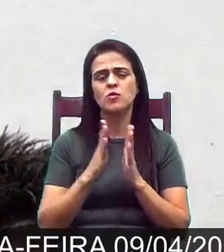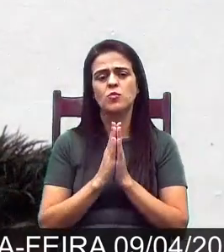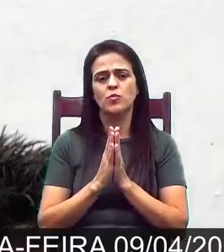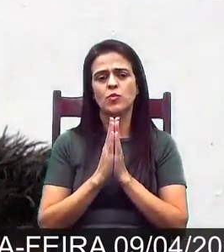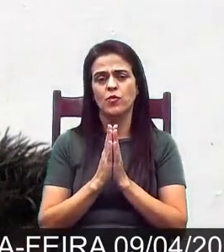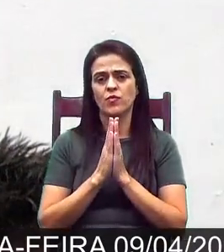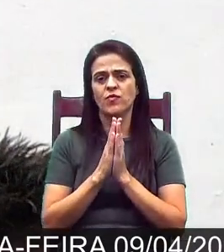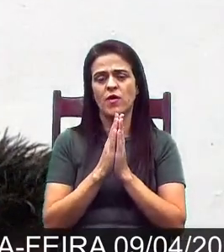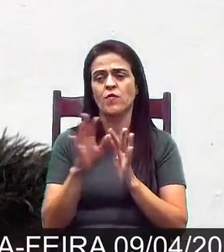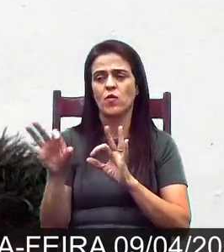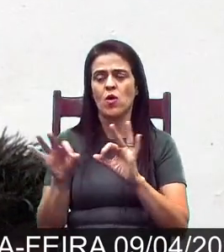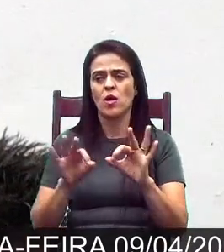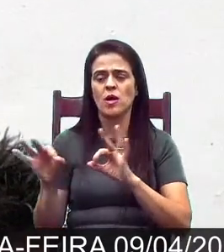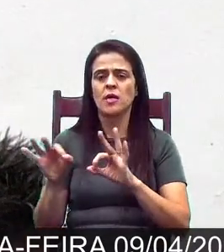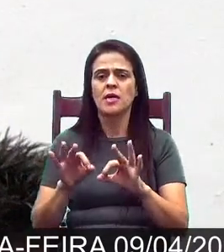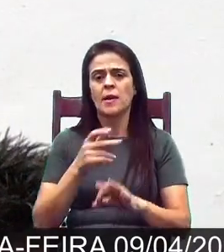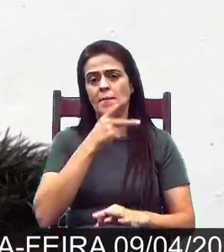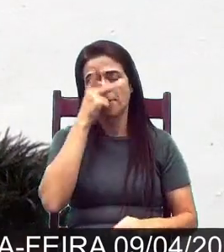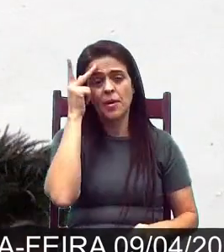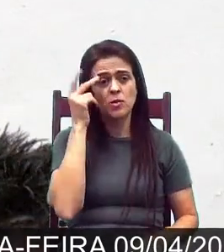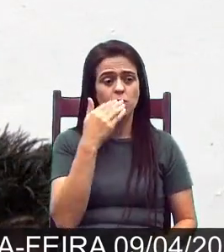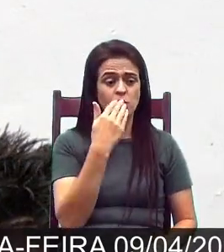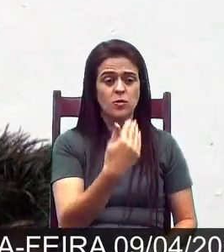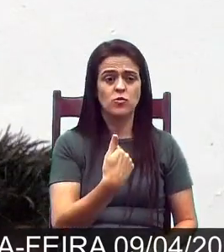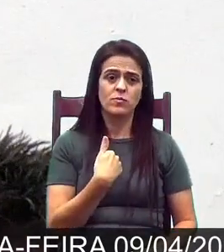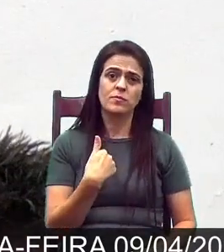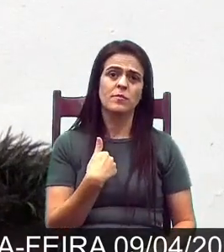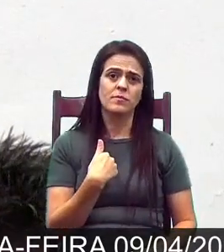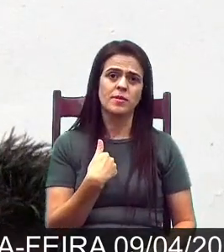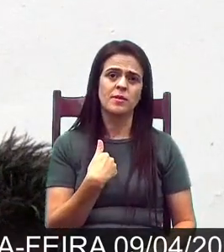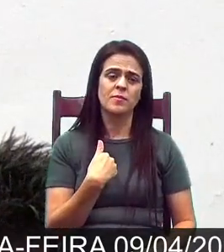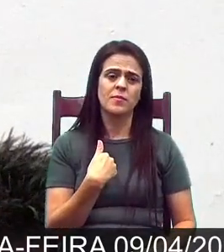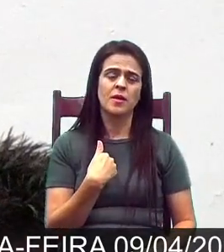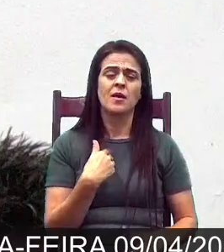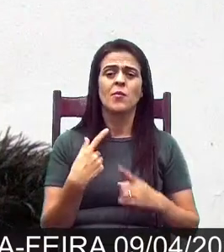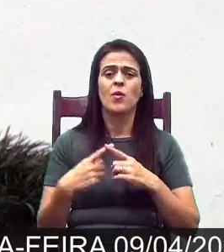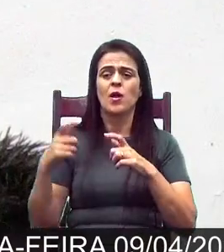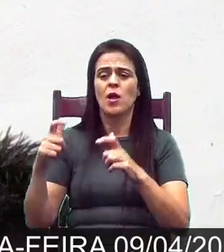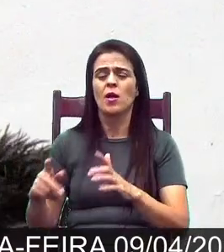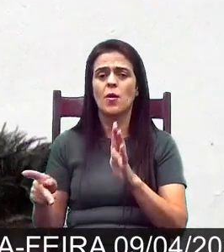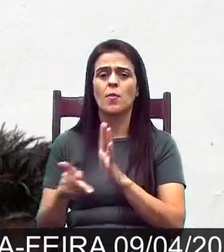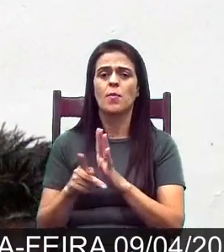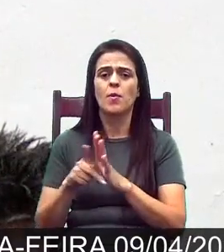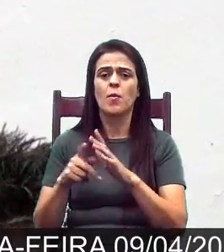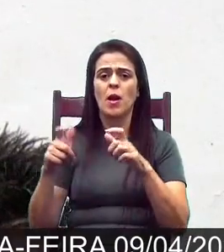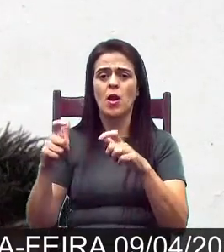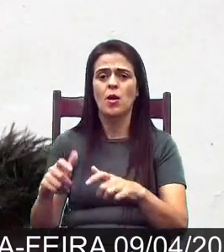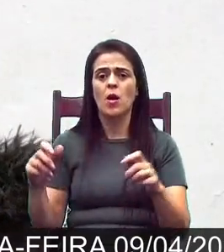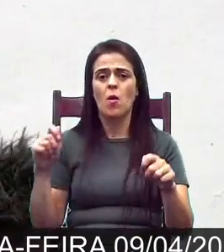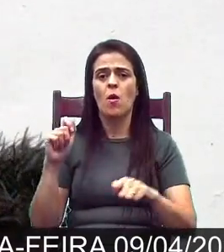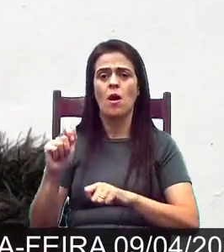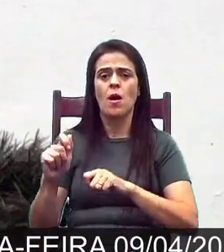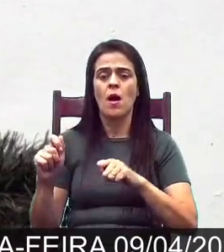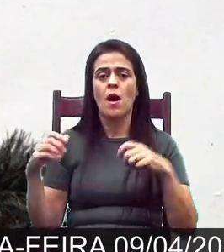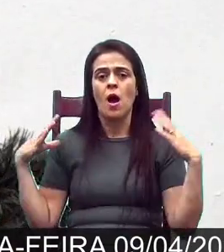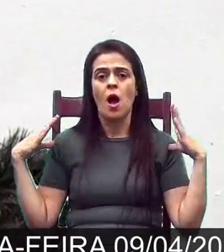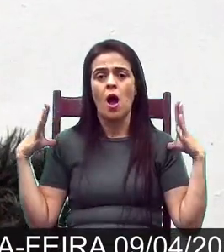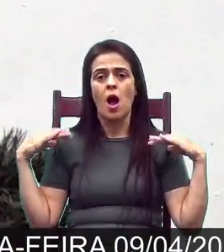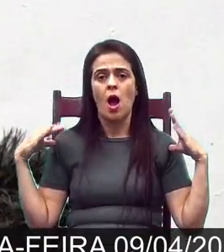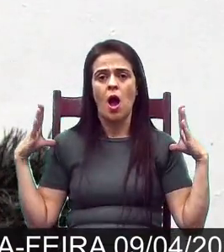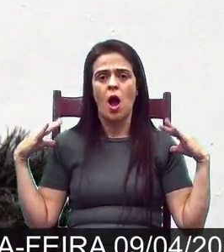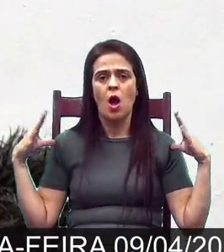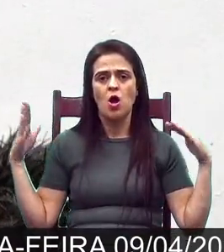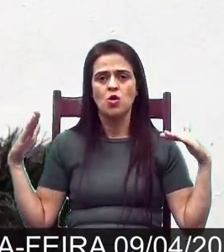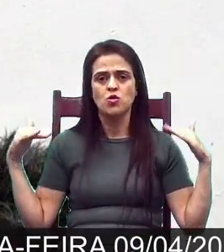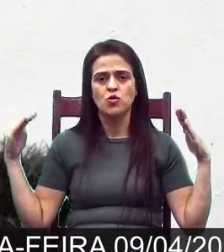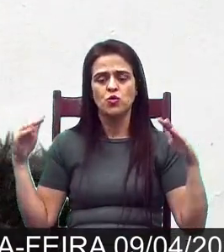dos protetores, do pessoal que mantém lá esse abrigo, estudar a possibilidade aí de isentar